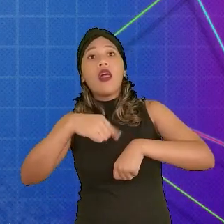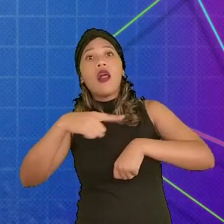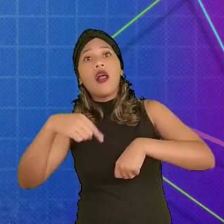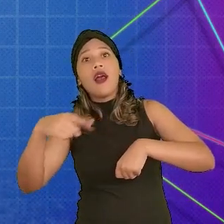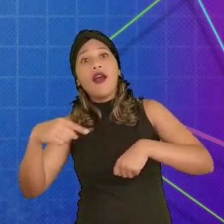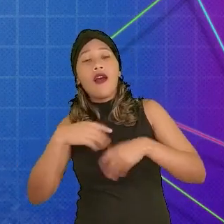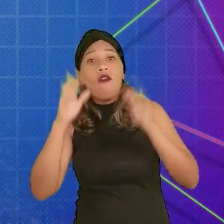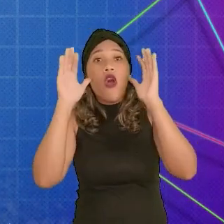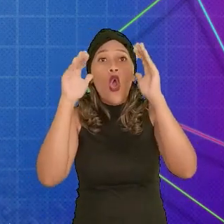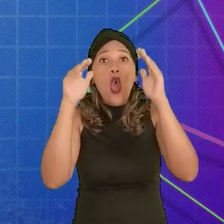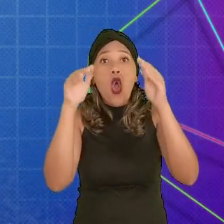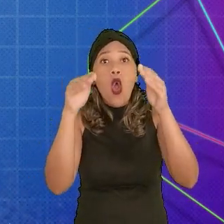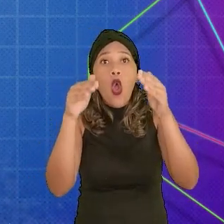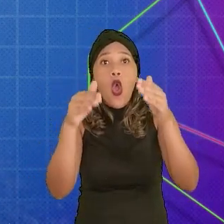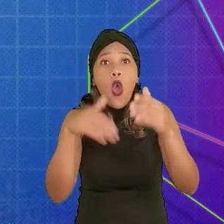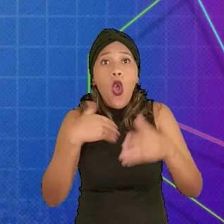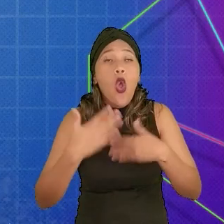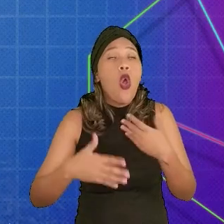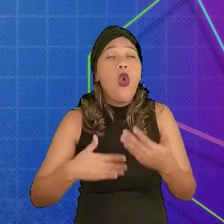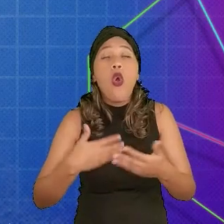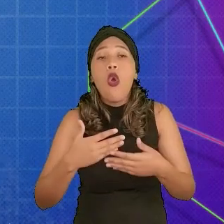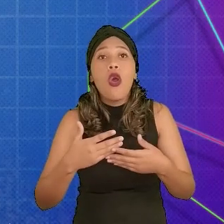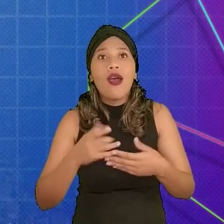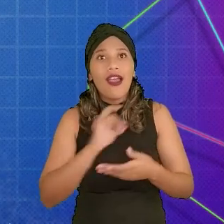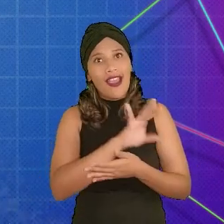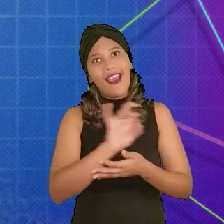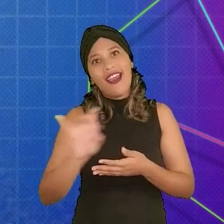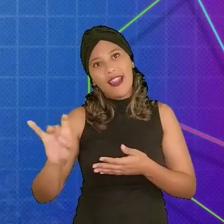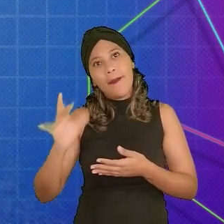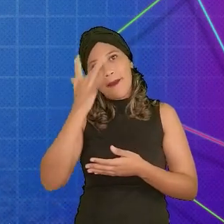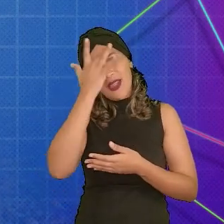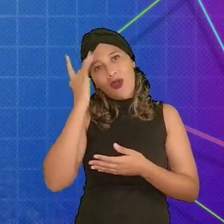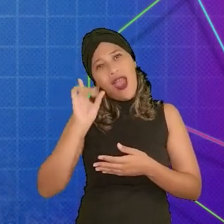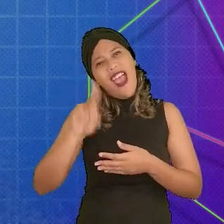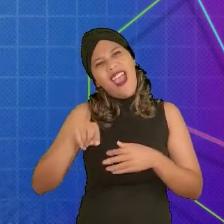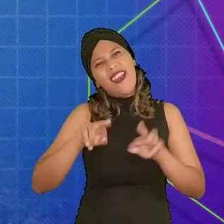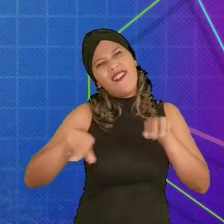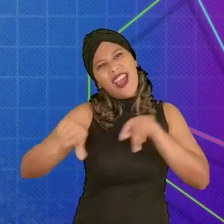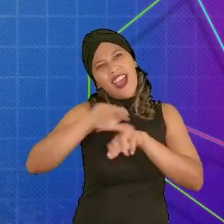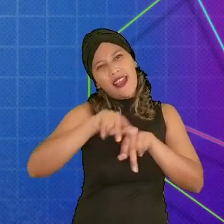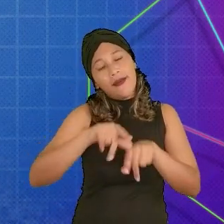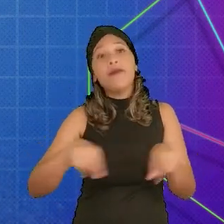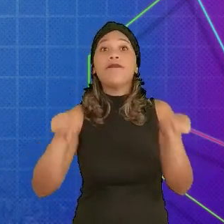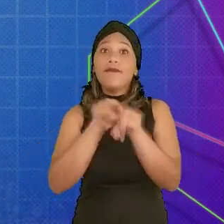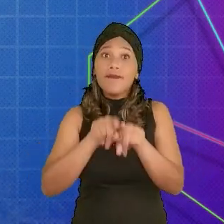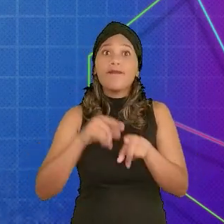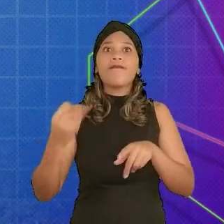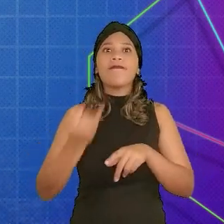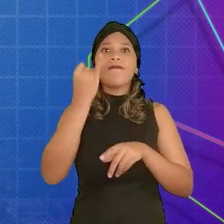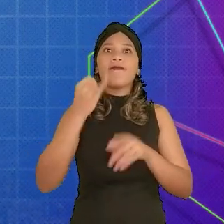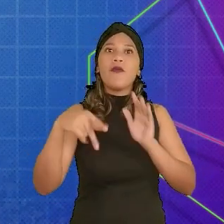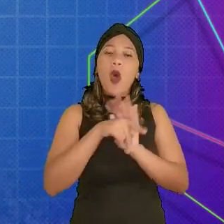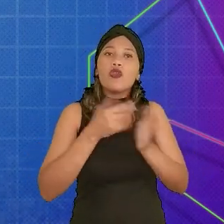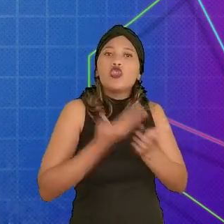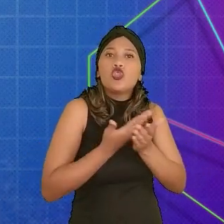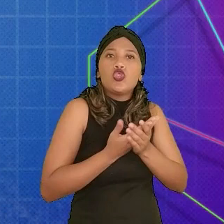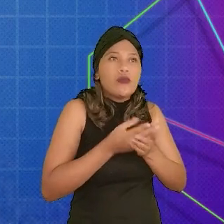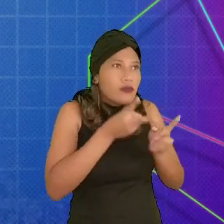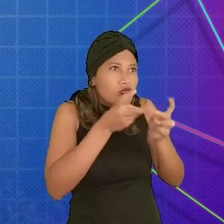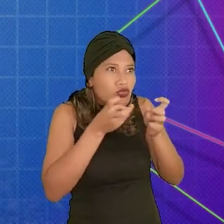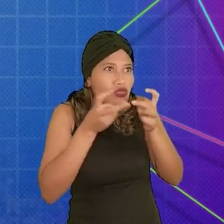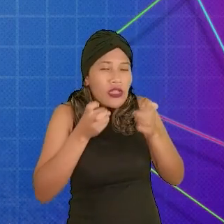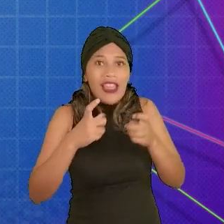e mantendo o foco total. Cada pessoa é uma pessoa, então isso também é relevante para a imersão. Pessoas podem